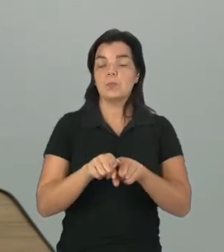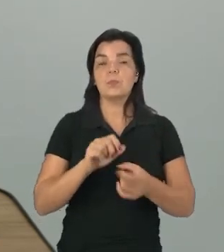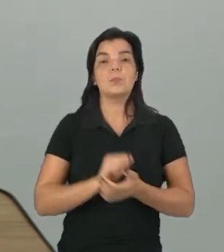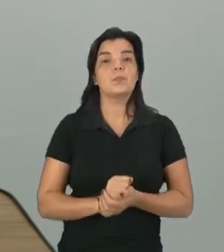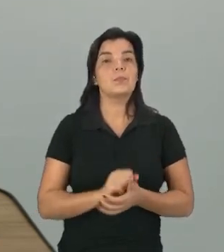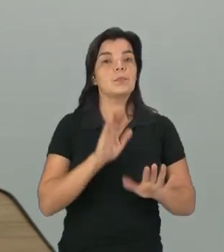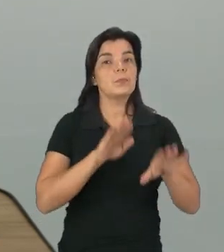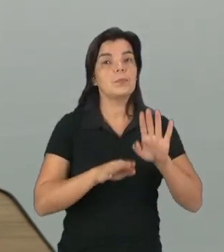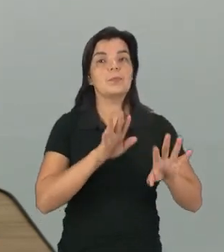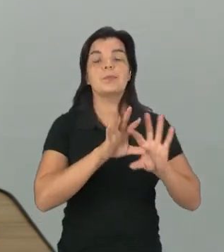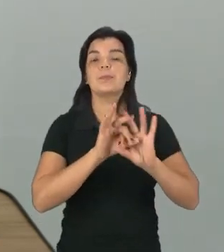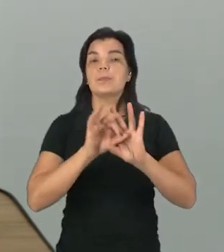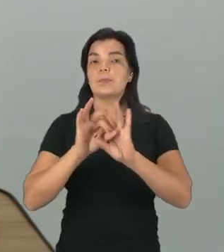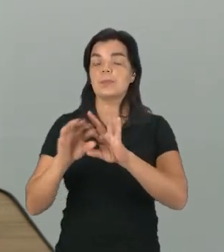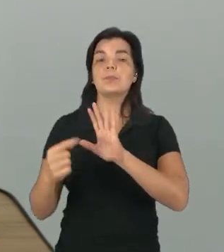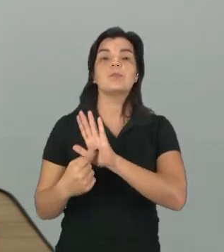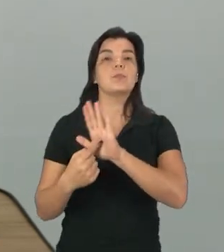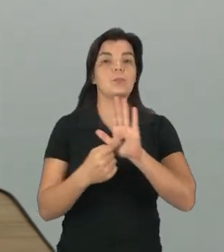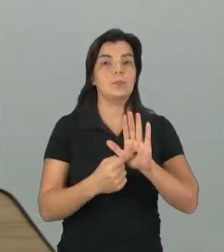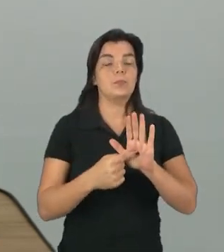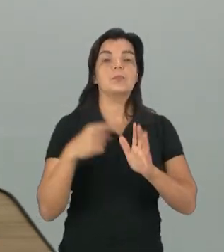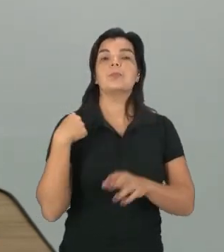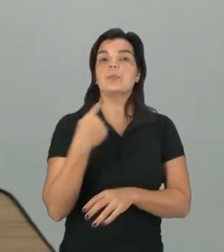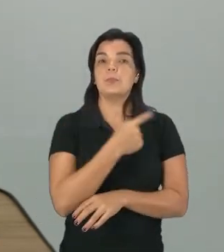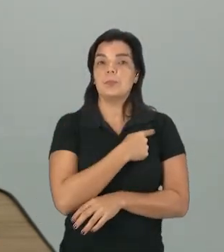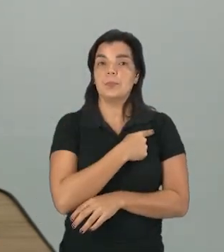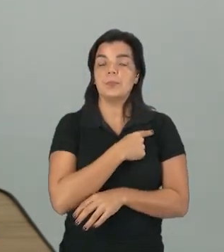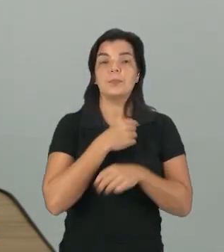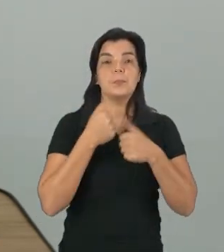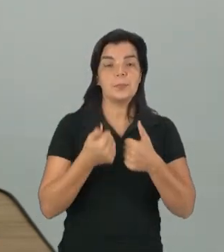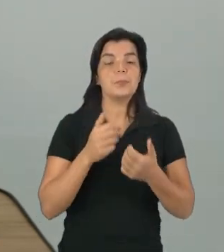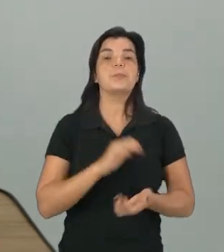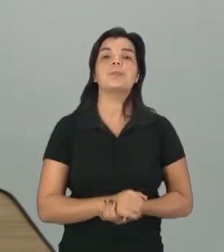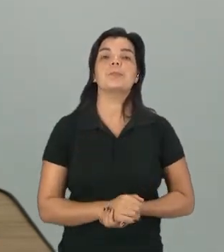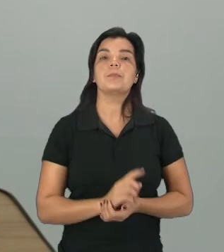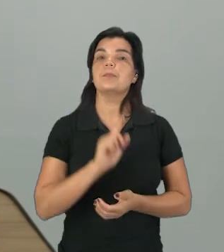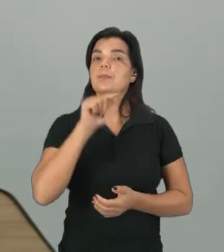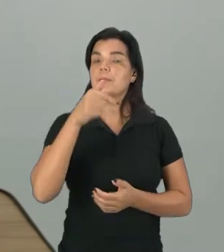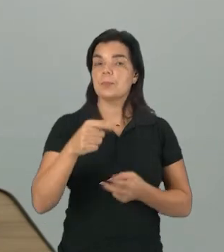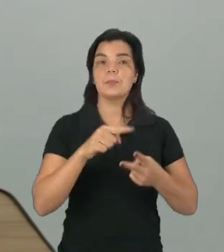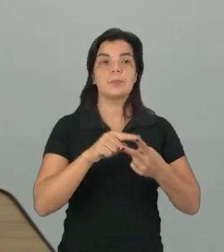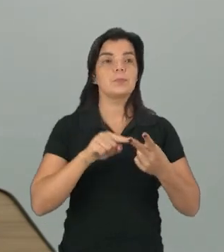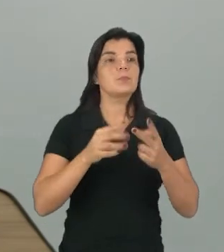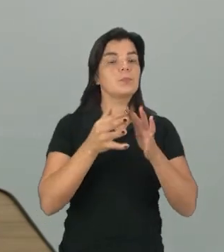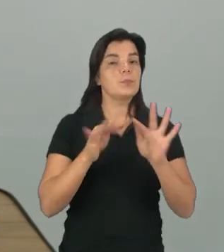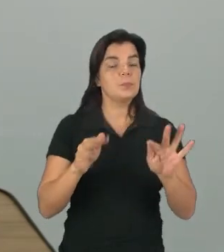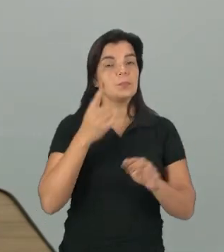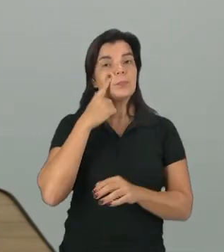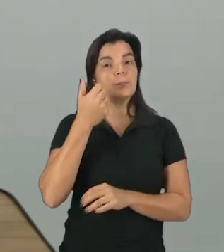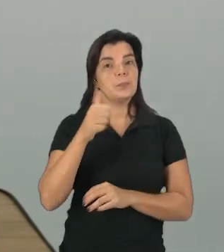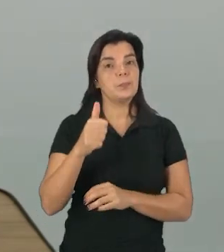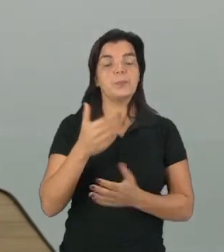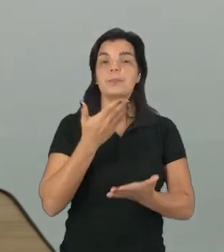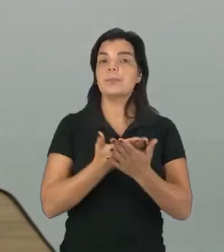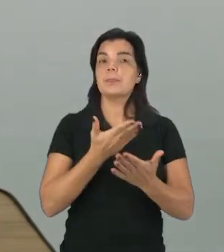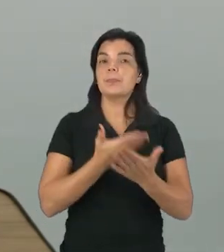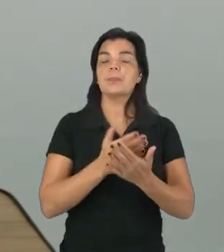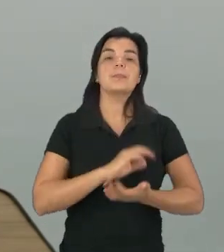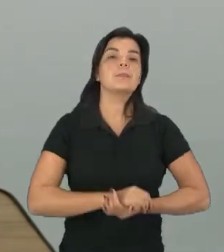o contexto em que foi apresentado para nós. Tudo bem? Vamos então às nossas próximas duas frases para análise da aula de